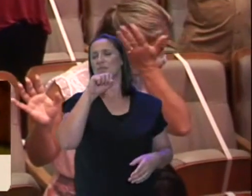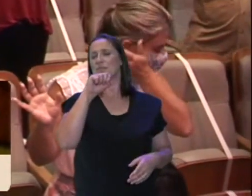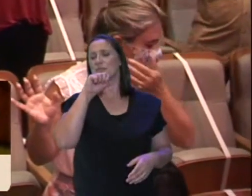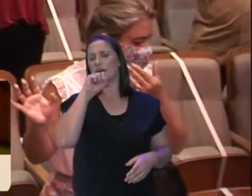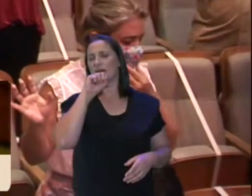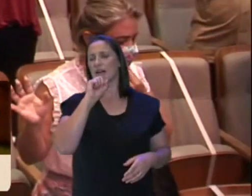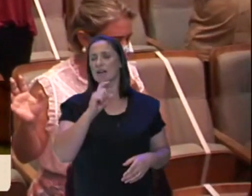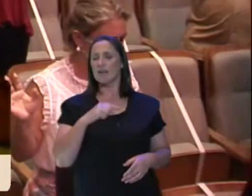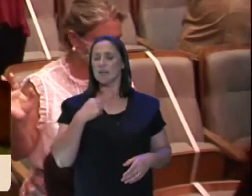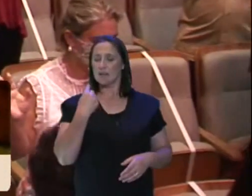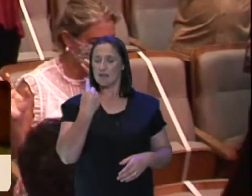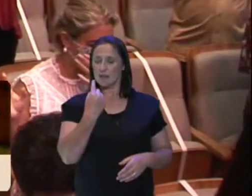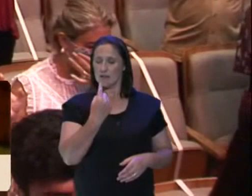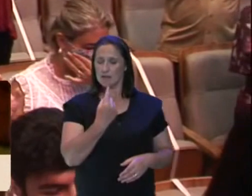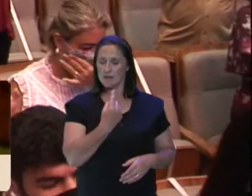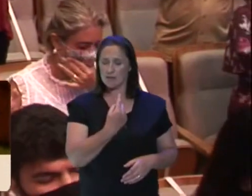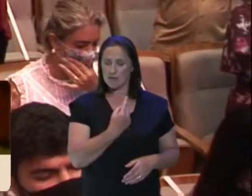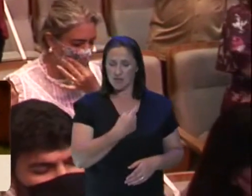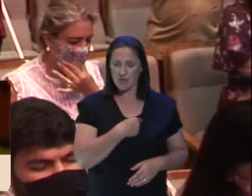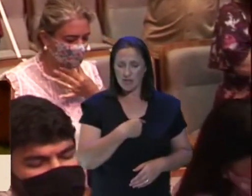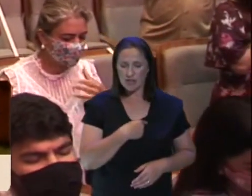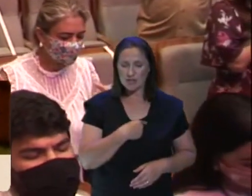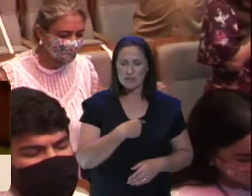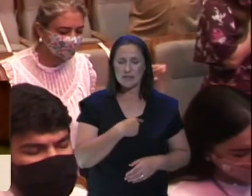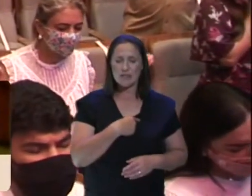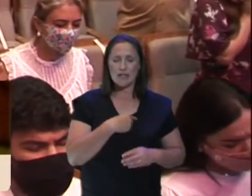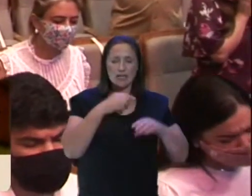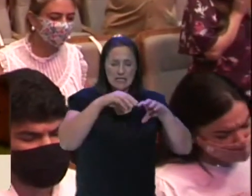que nós saiamos das nossas cinzas,